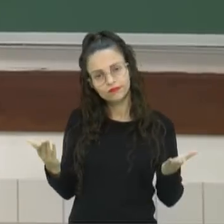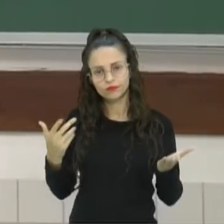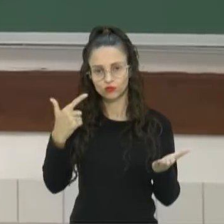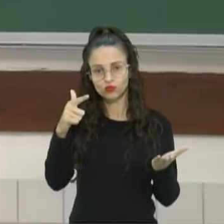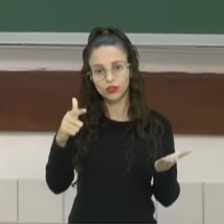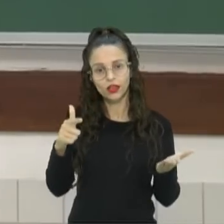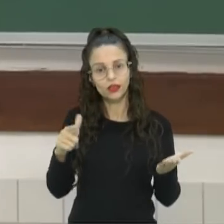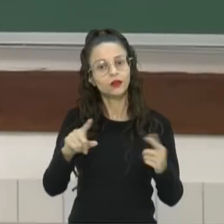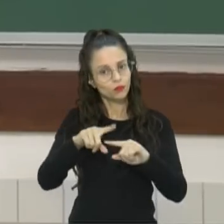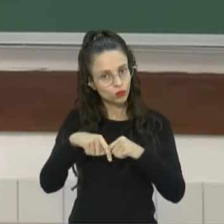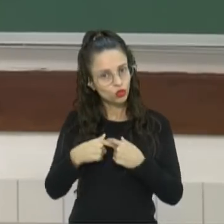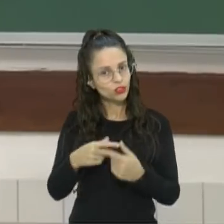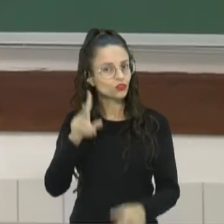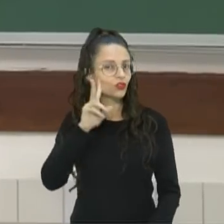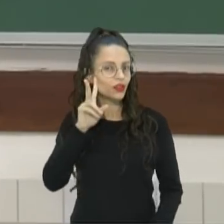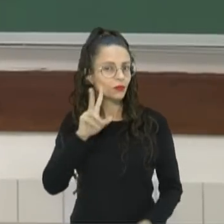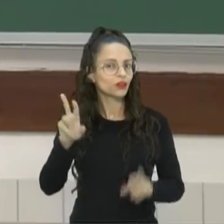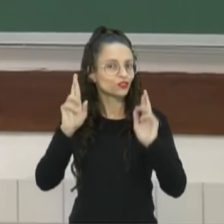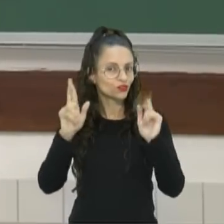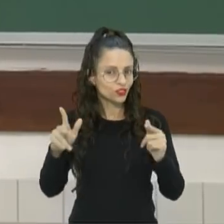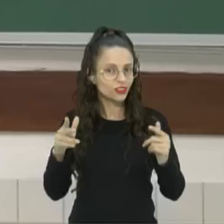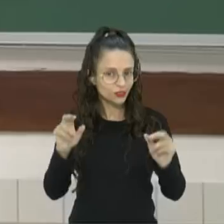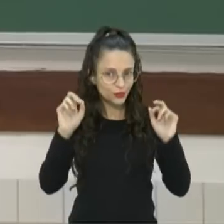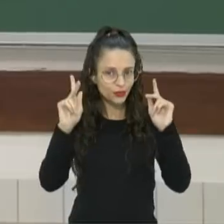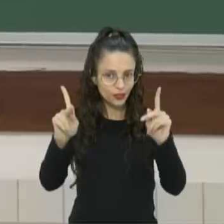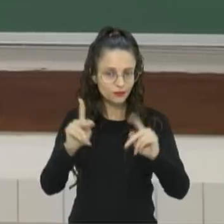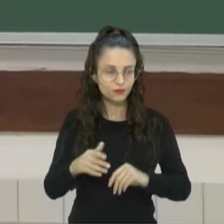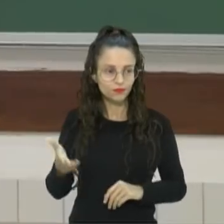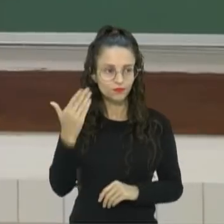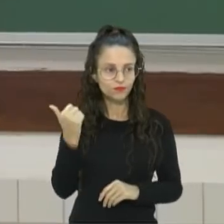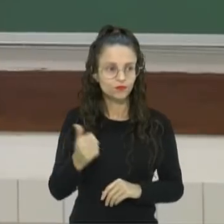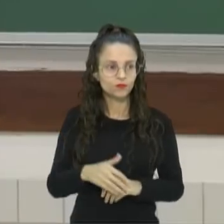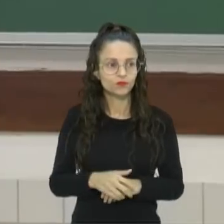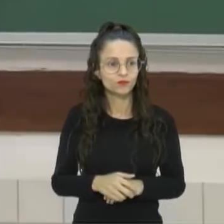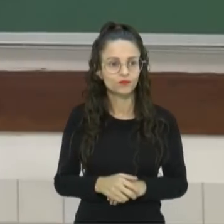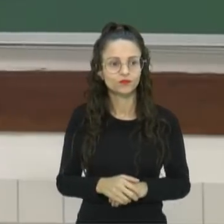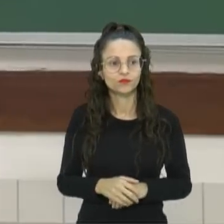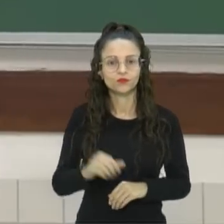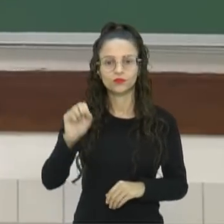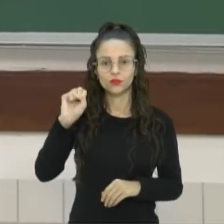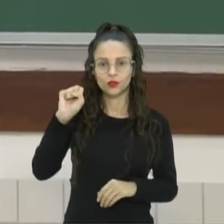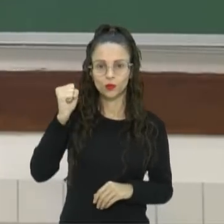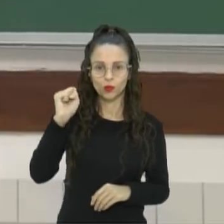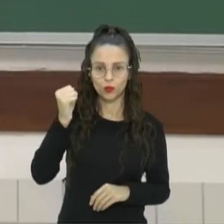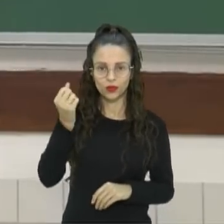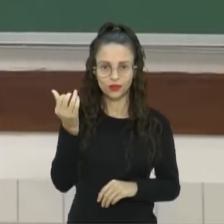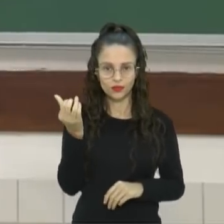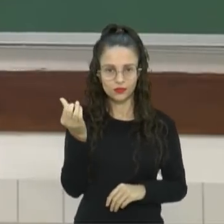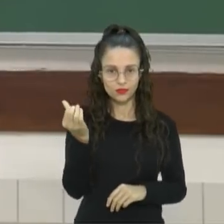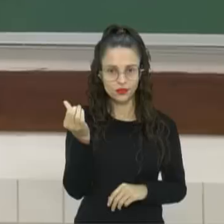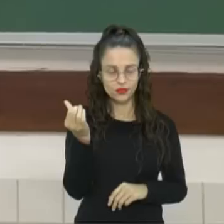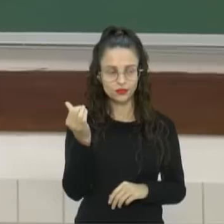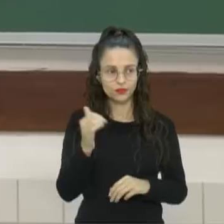não tem. Por isso que nós vamos lembrar, é diferente, ok? Então, vamos lá. 86